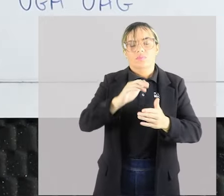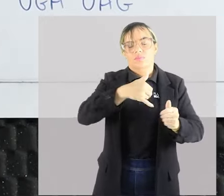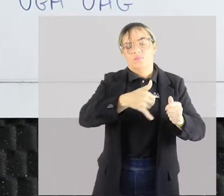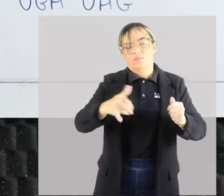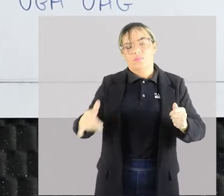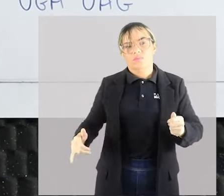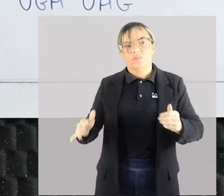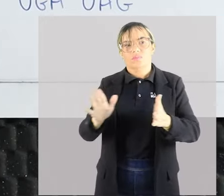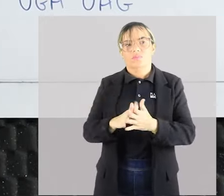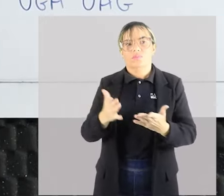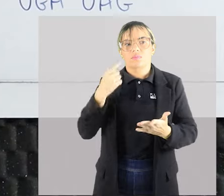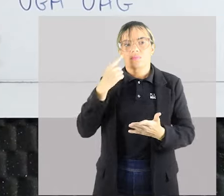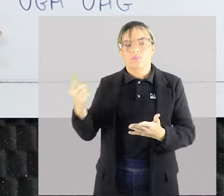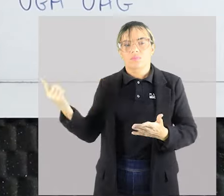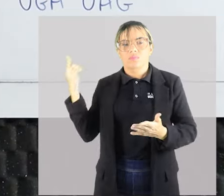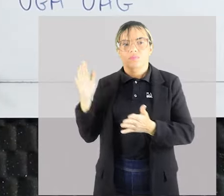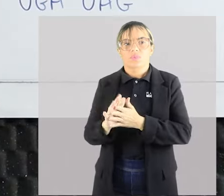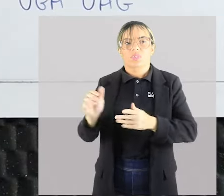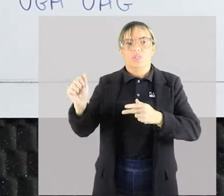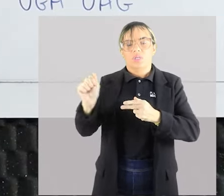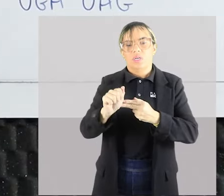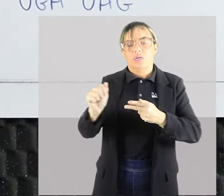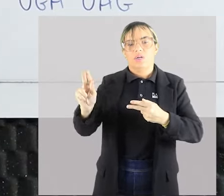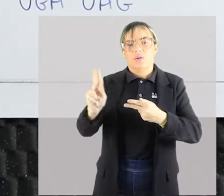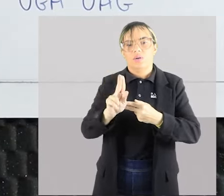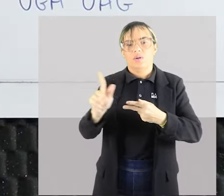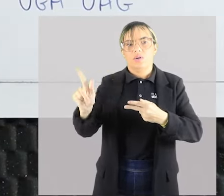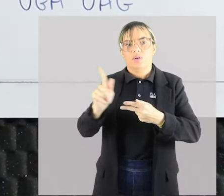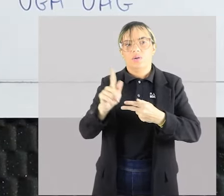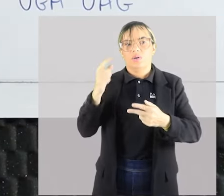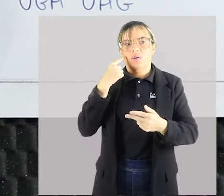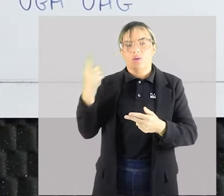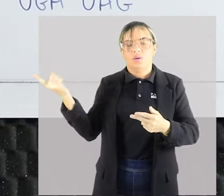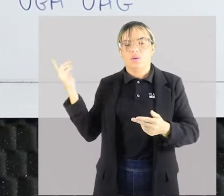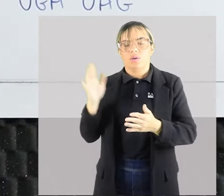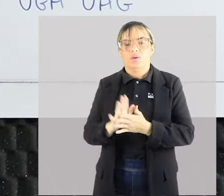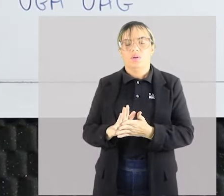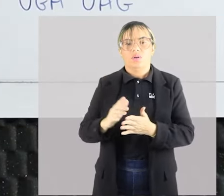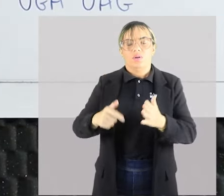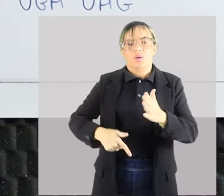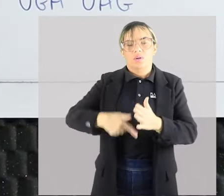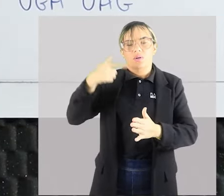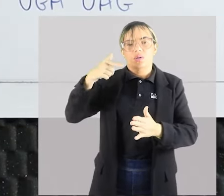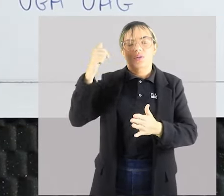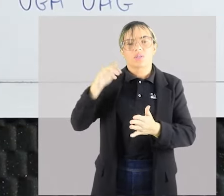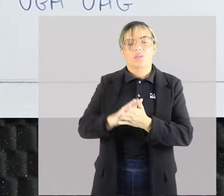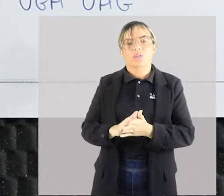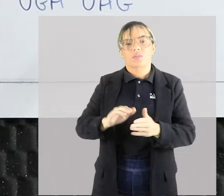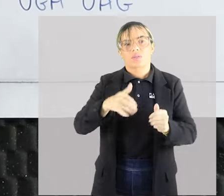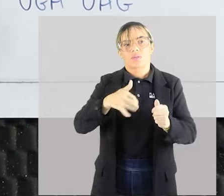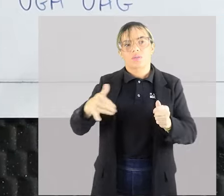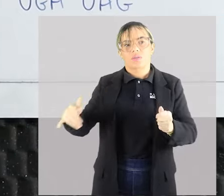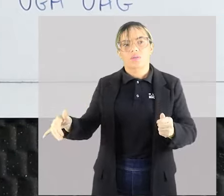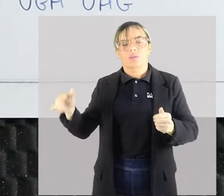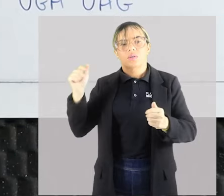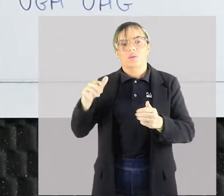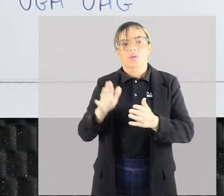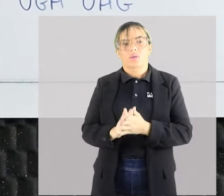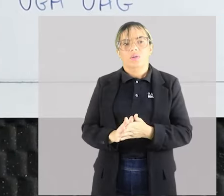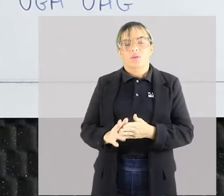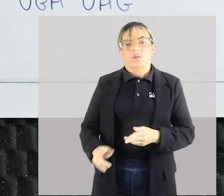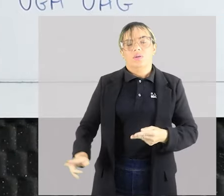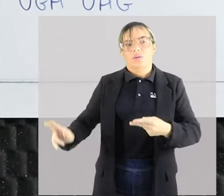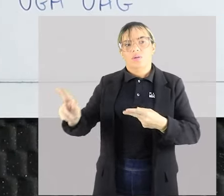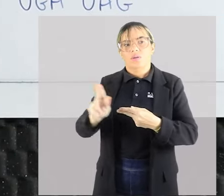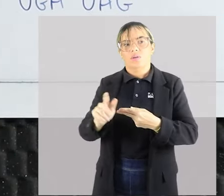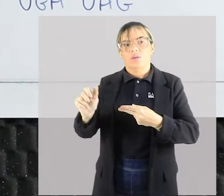aminoácido e que um cordon desse de parada era ali o nosso sétimo AM aminoácido a gente vai conseguir formar uma